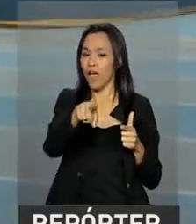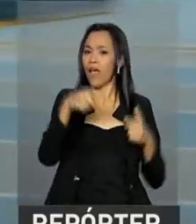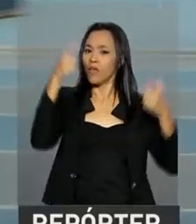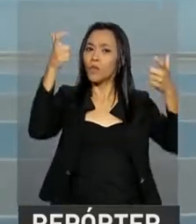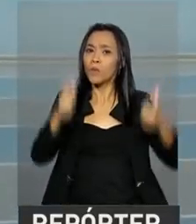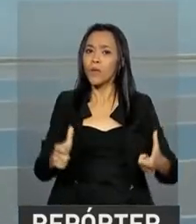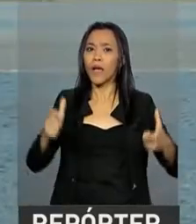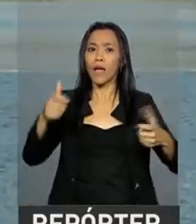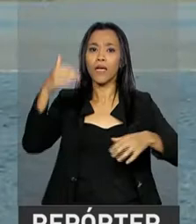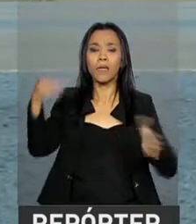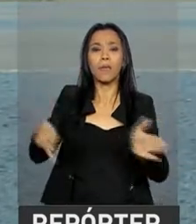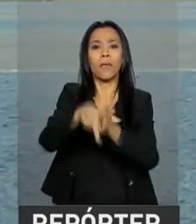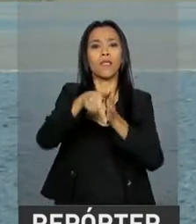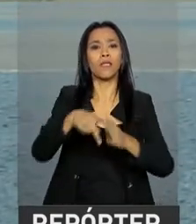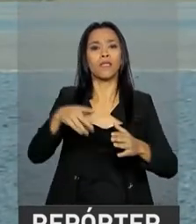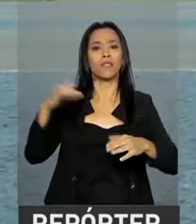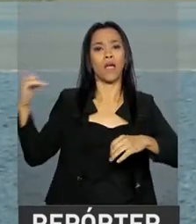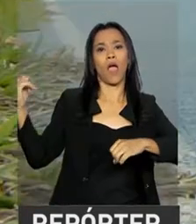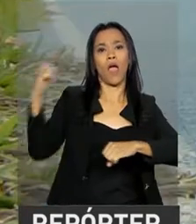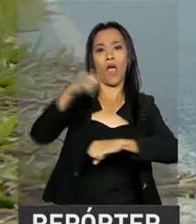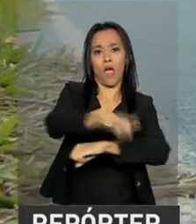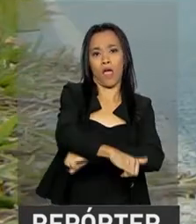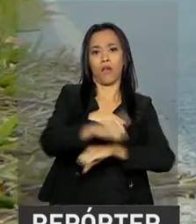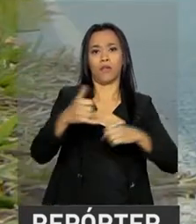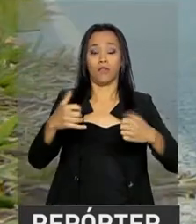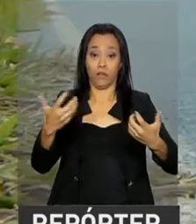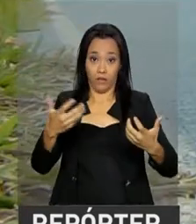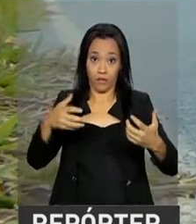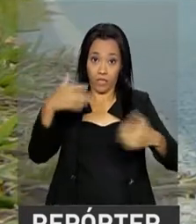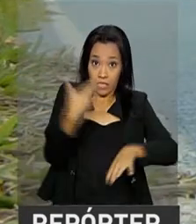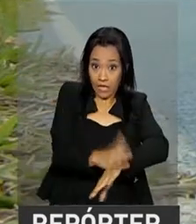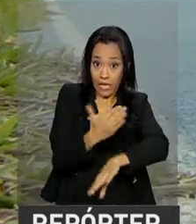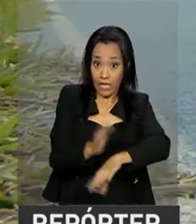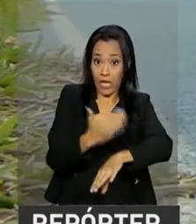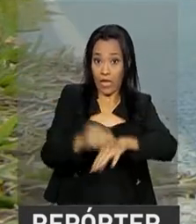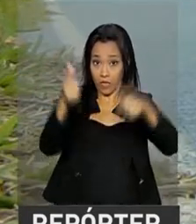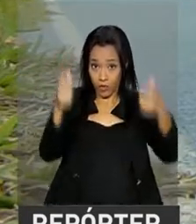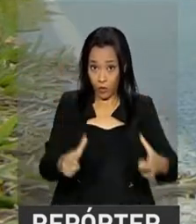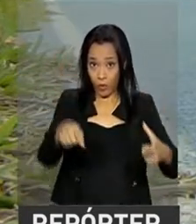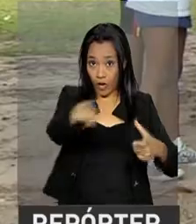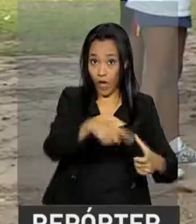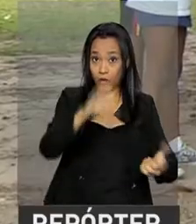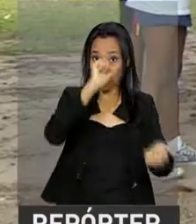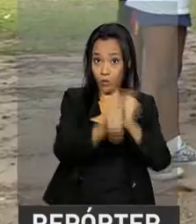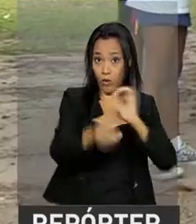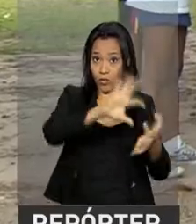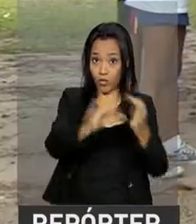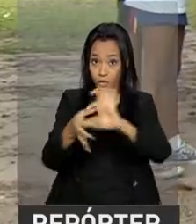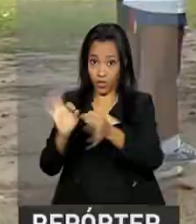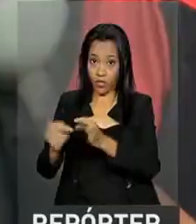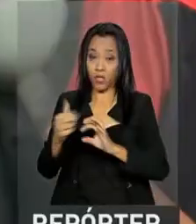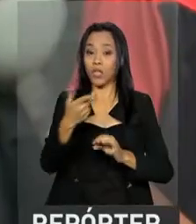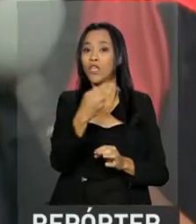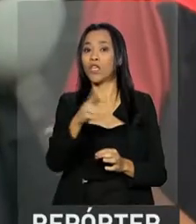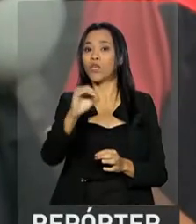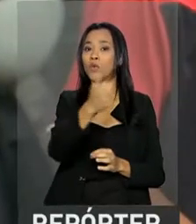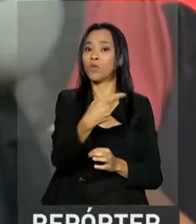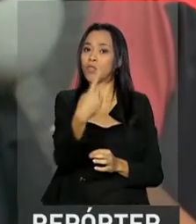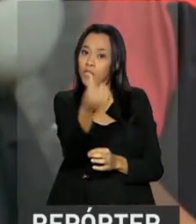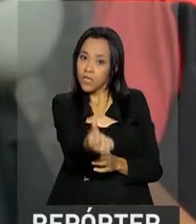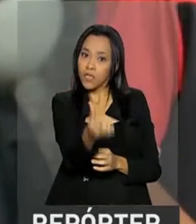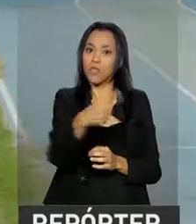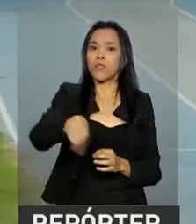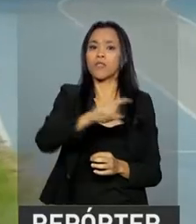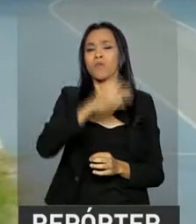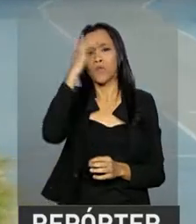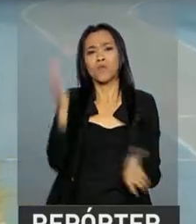da aeronáutica lugar onde atletas brasileiros treinaram para os jogos rio 2016 que crianças e adolescentes de comunidades cariocas